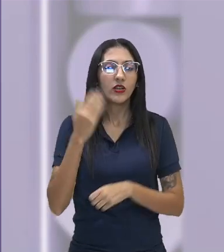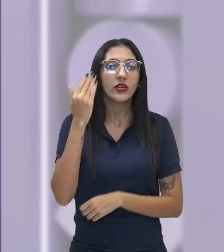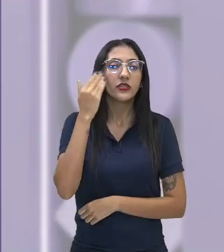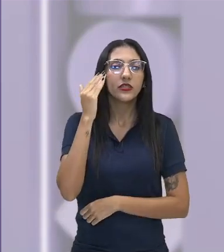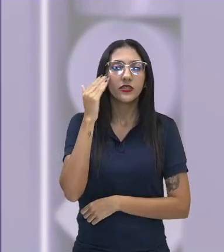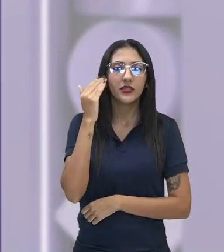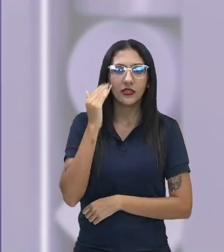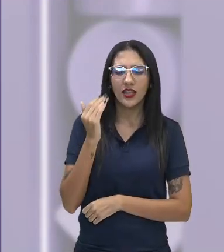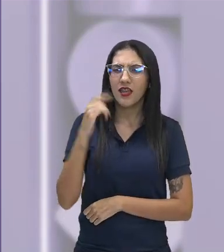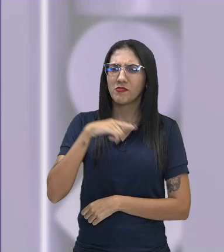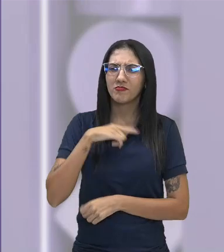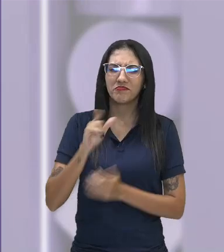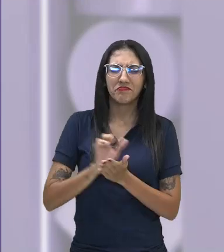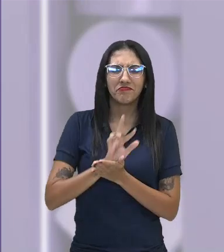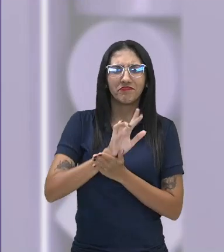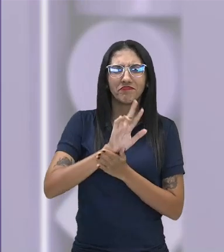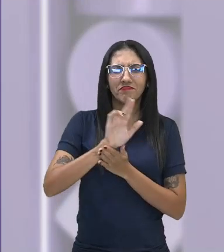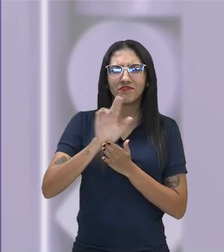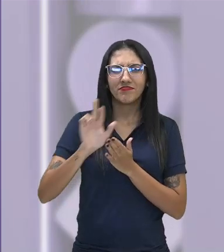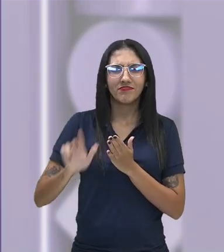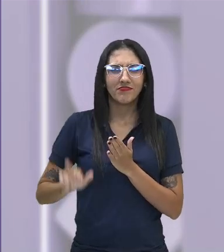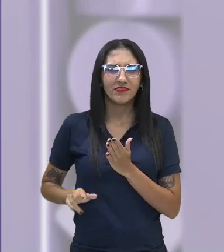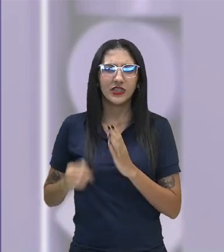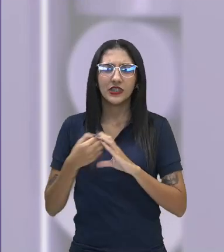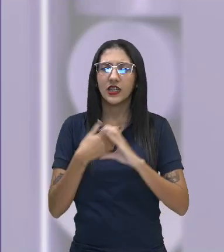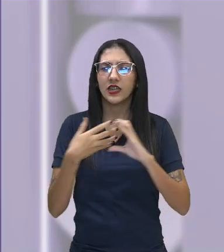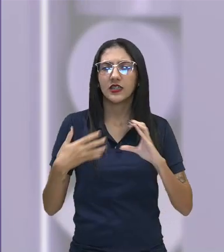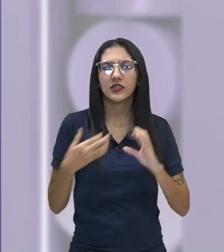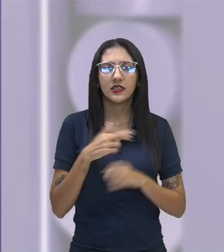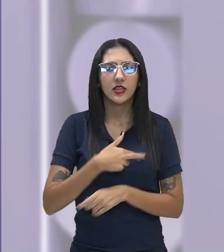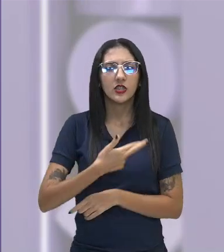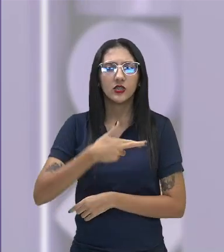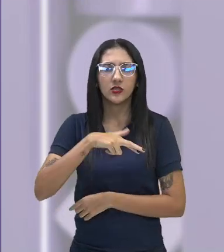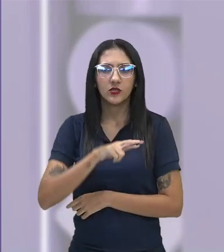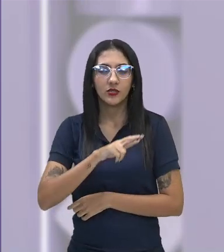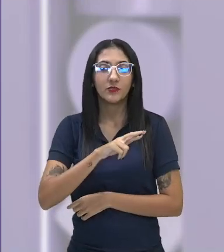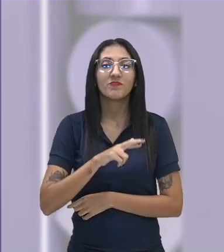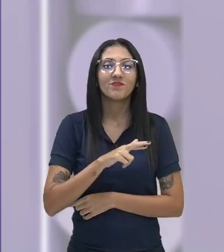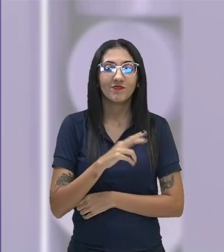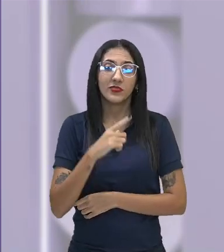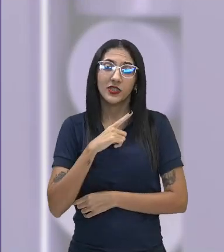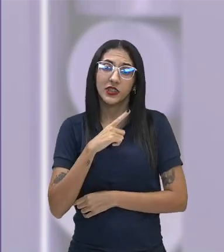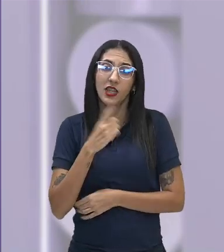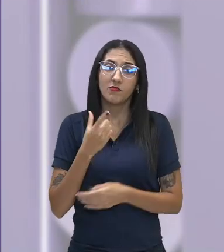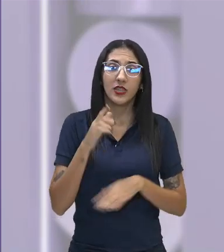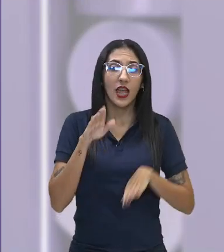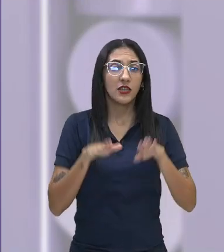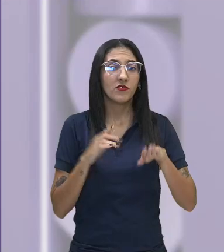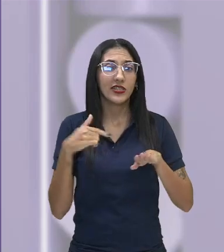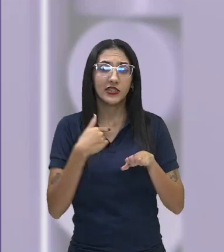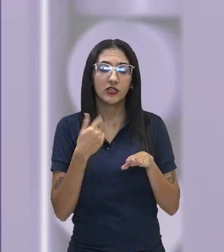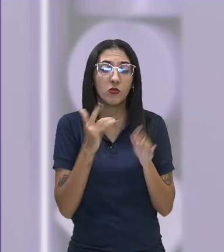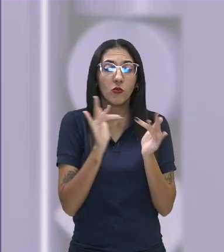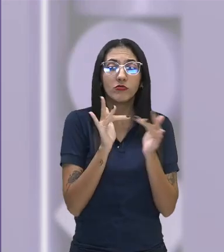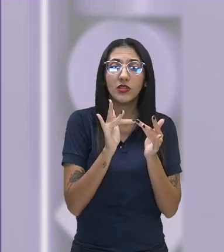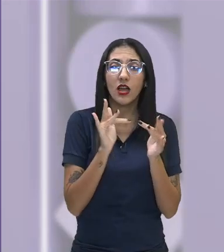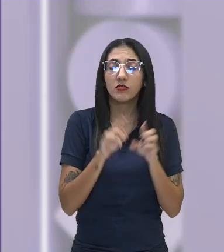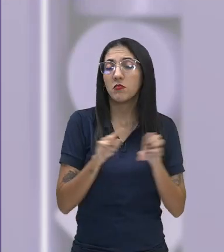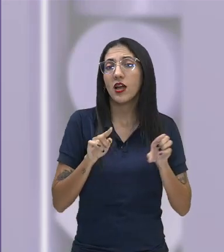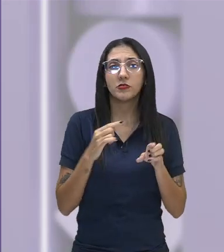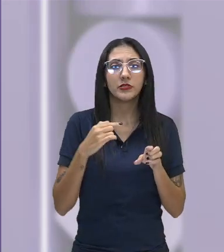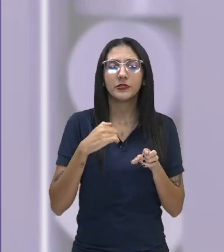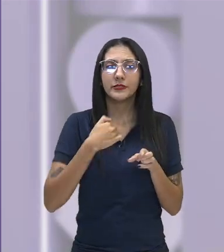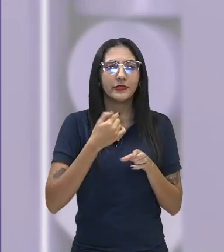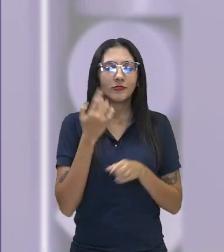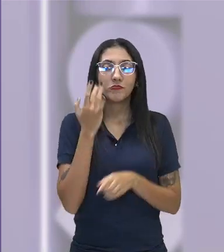essa enorme diversidade de elementos religiosos que nós muitas vezes temos contato e não temos nem ideia de